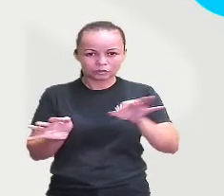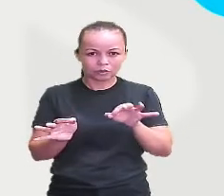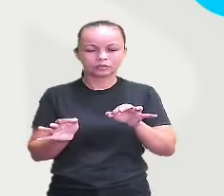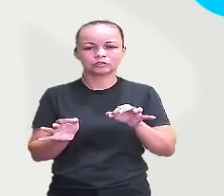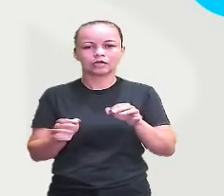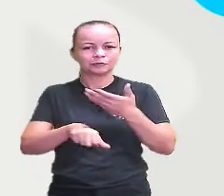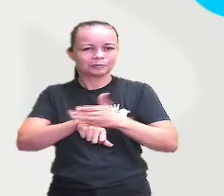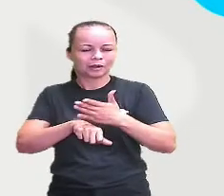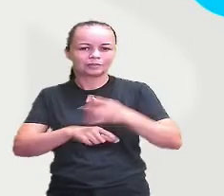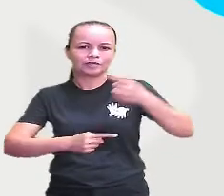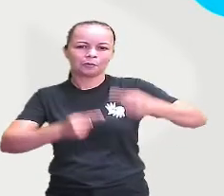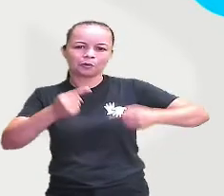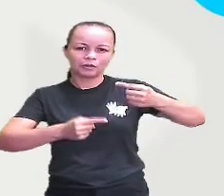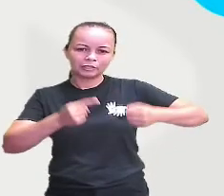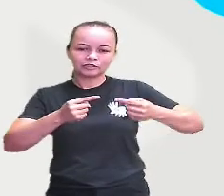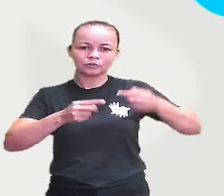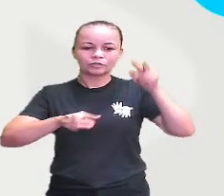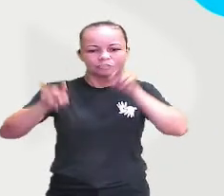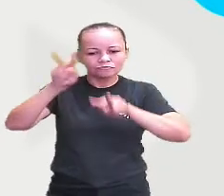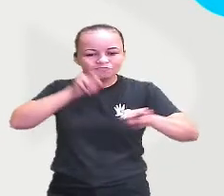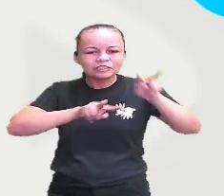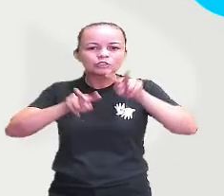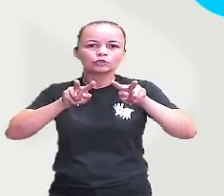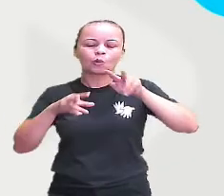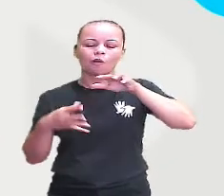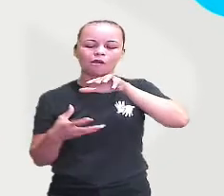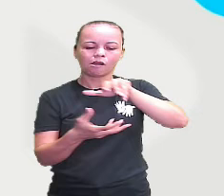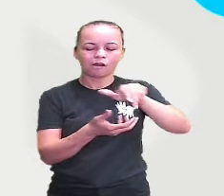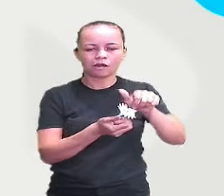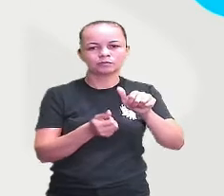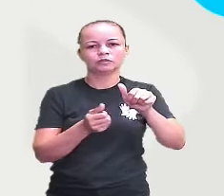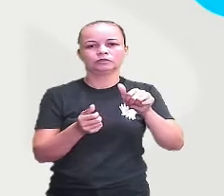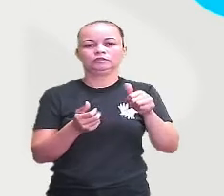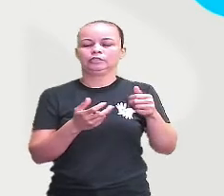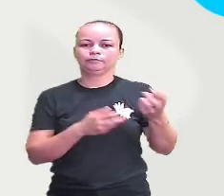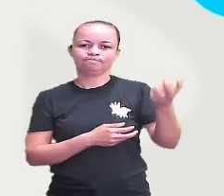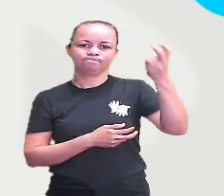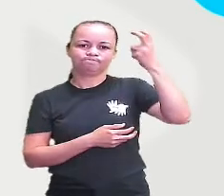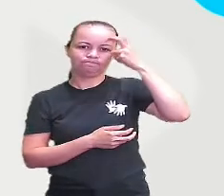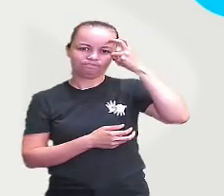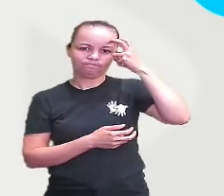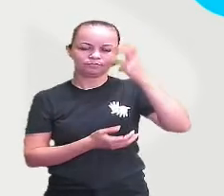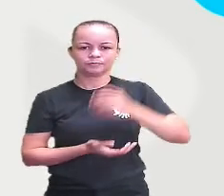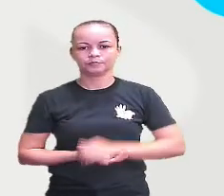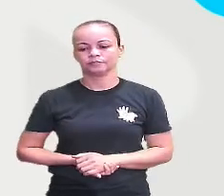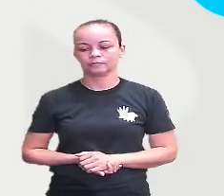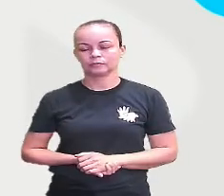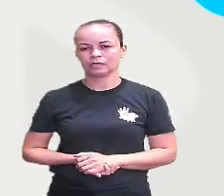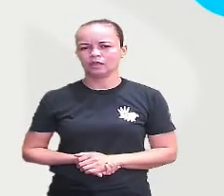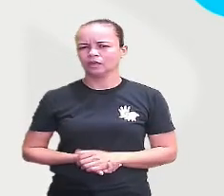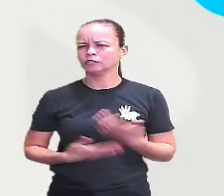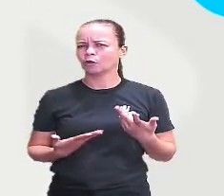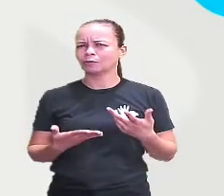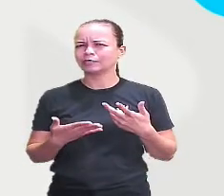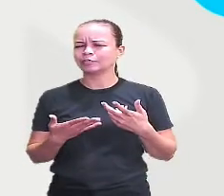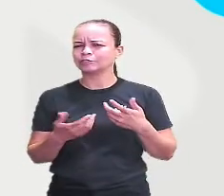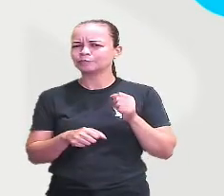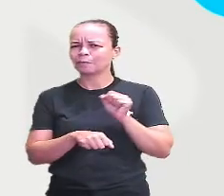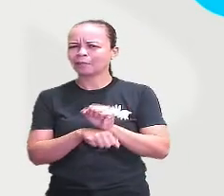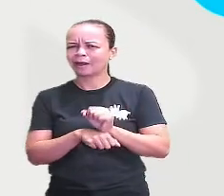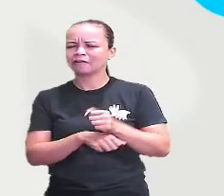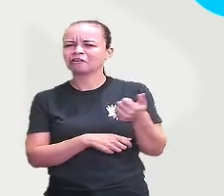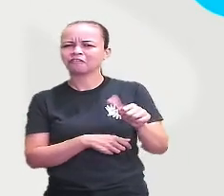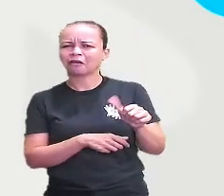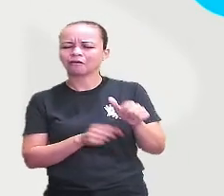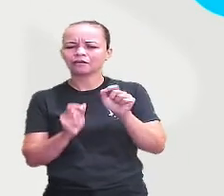políticas e um lugar das visões de mundo e mediações culturais. Então, quando a gente para avaliar o espaço